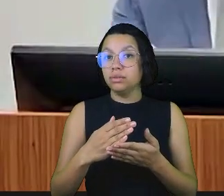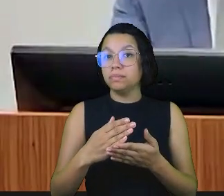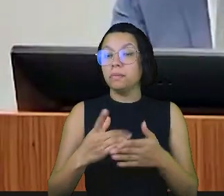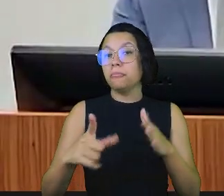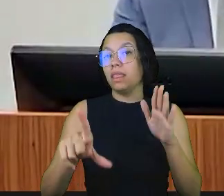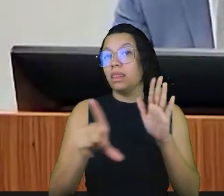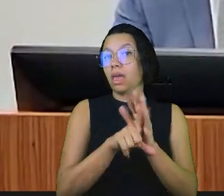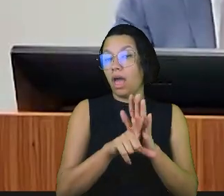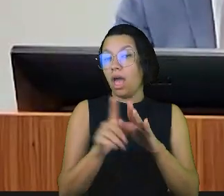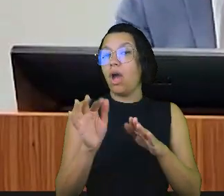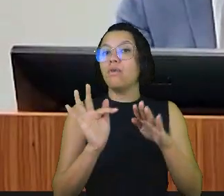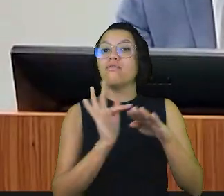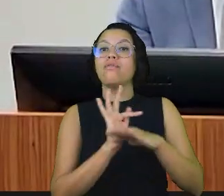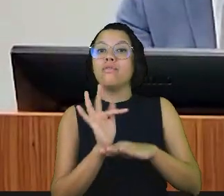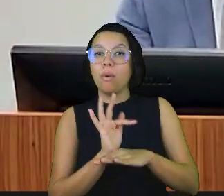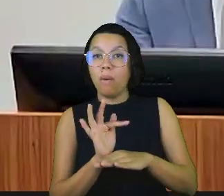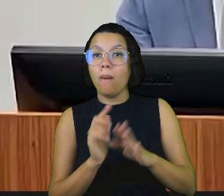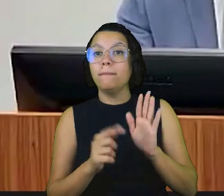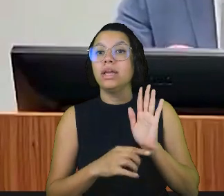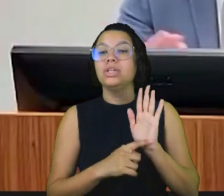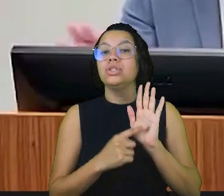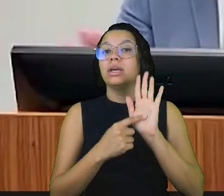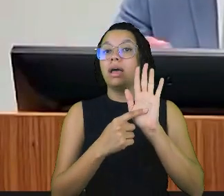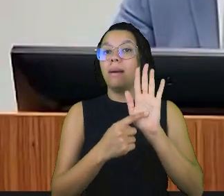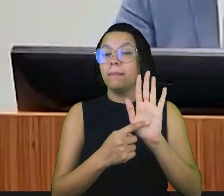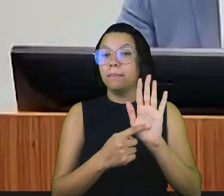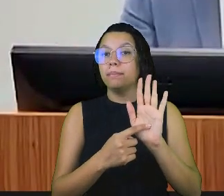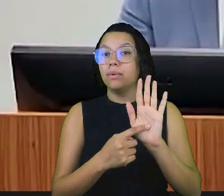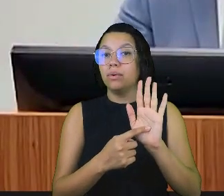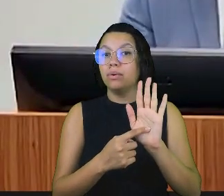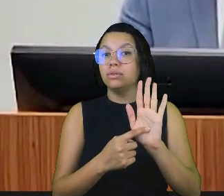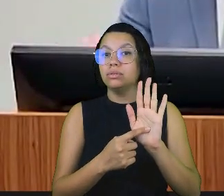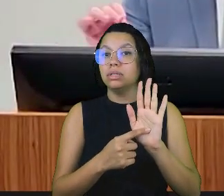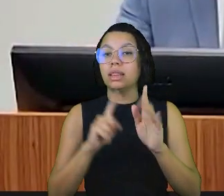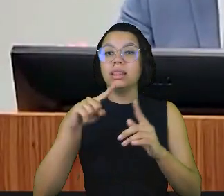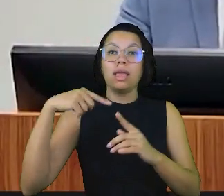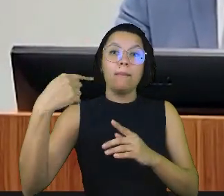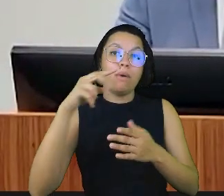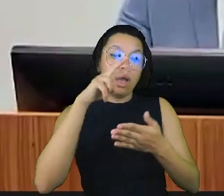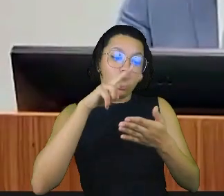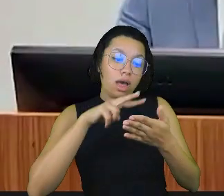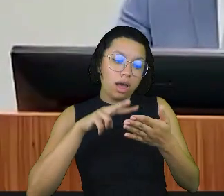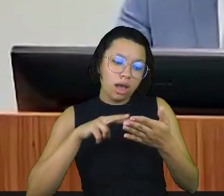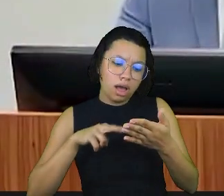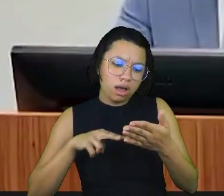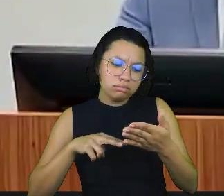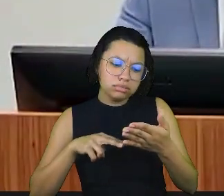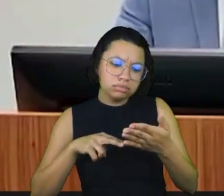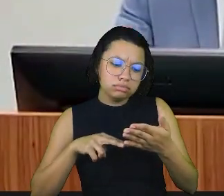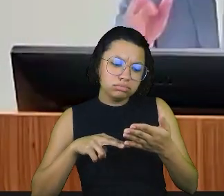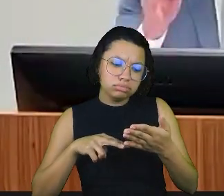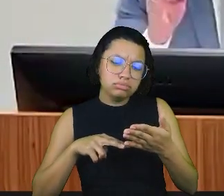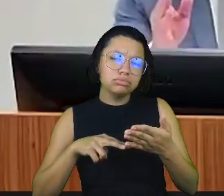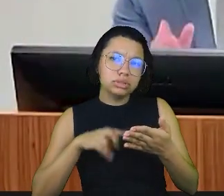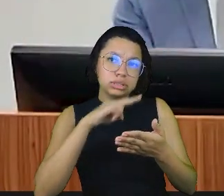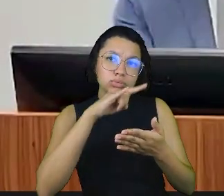formalmente se apresenta a partir da leitura singela da certidão de dívida